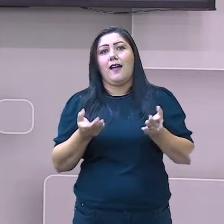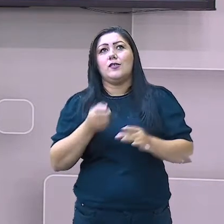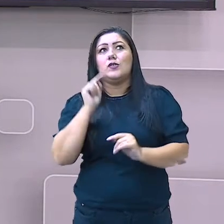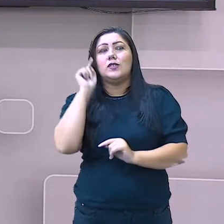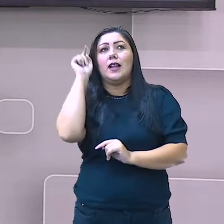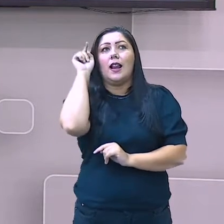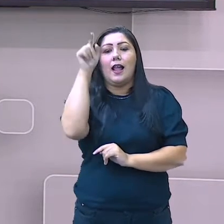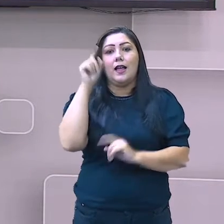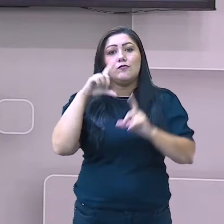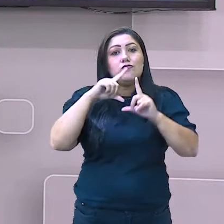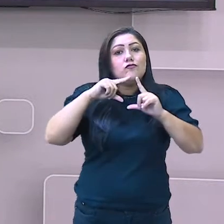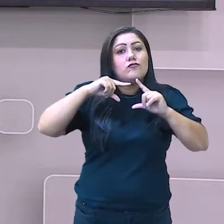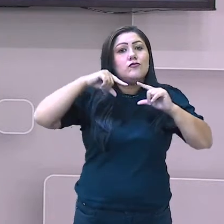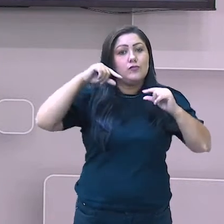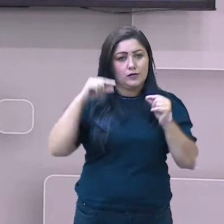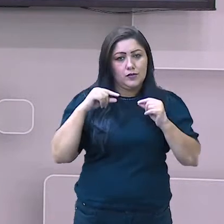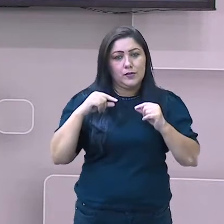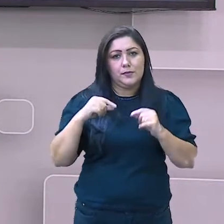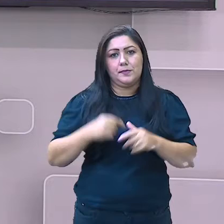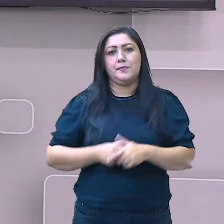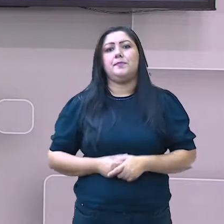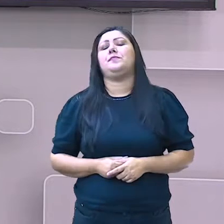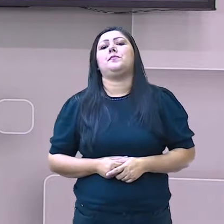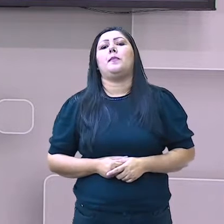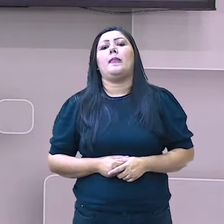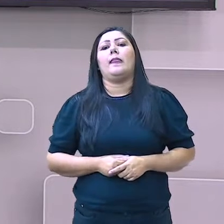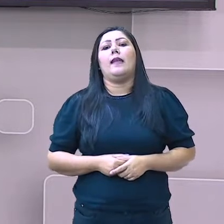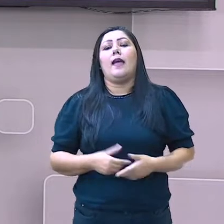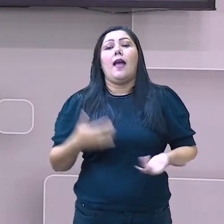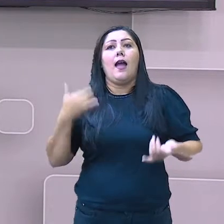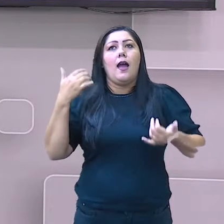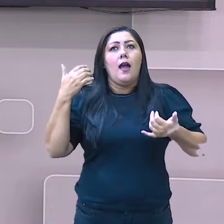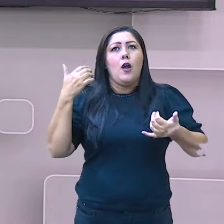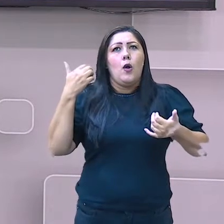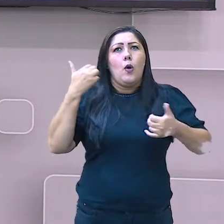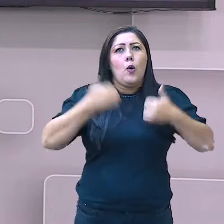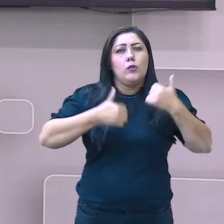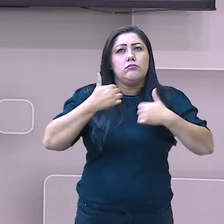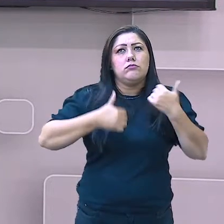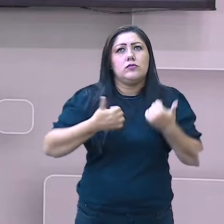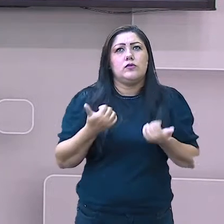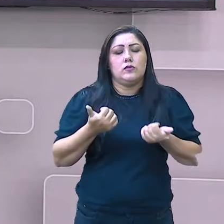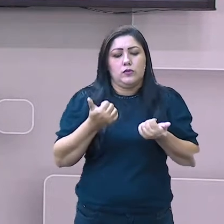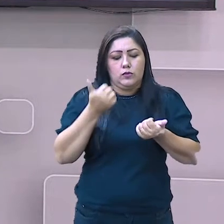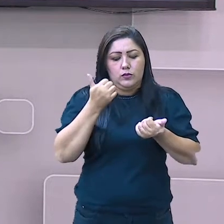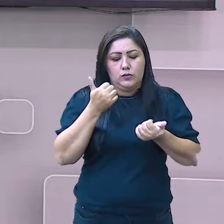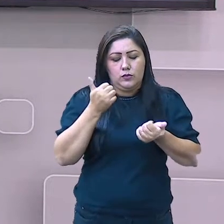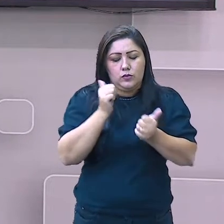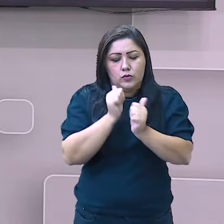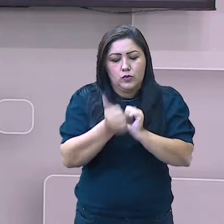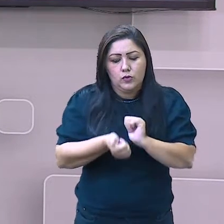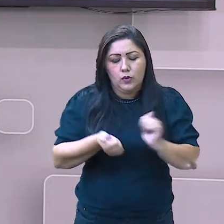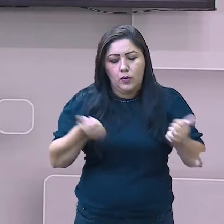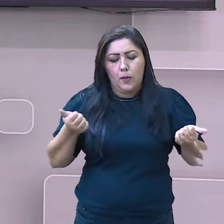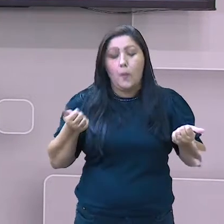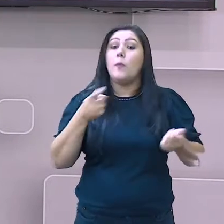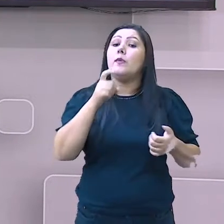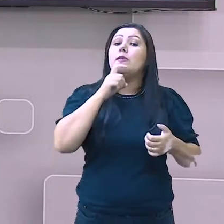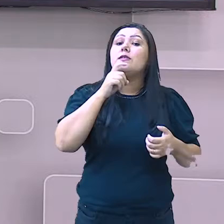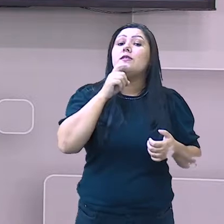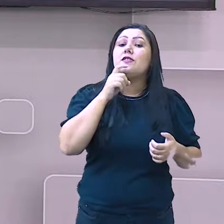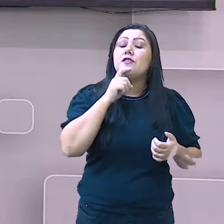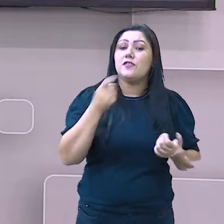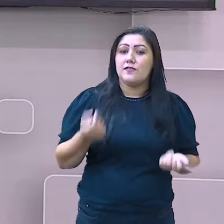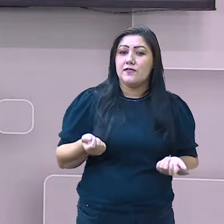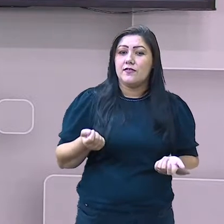Japão. Os Jogos de Inverno de Sochi, em 2014, e a Copa do Mundo de Futebol